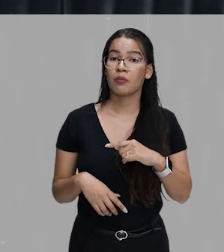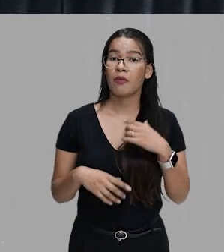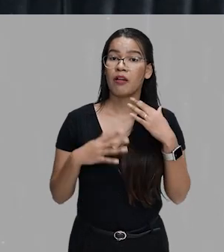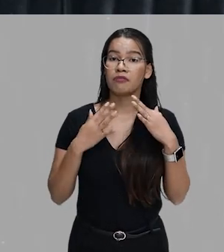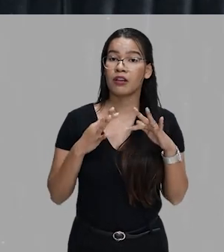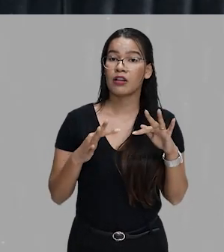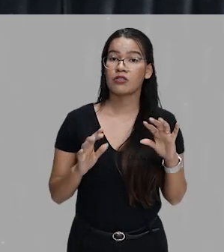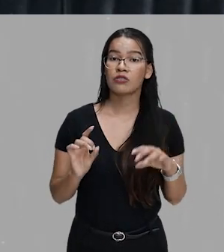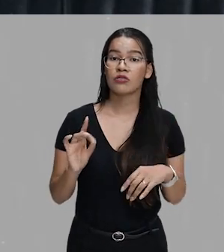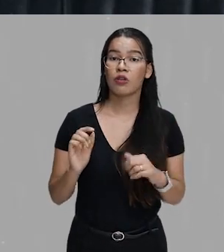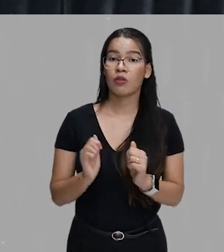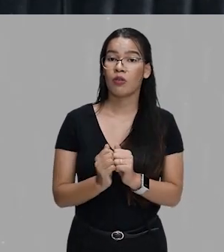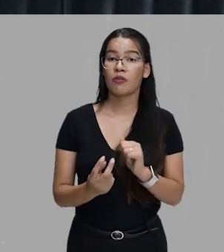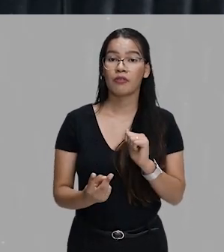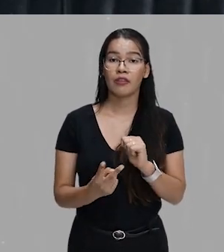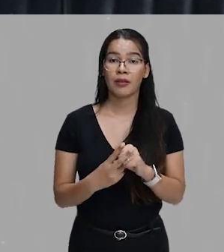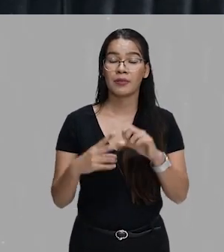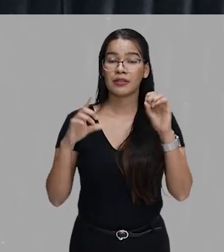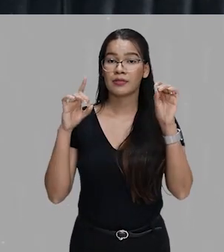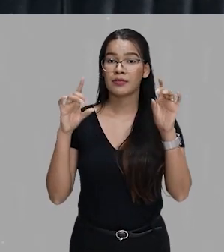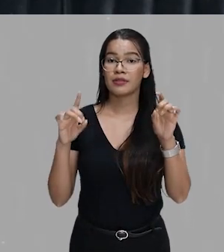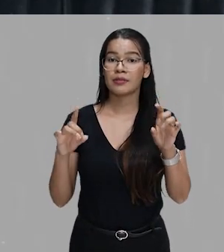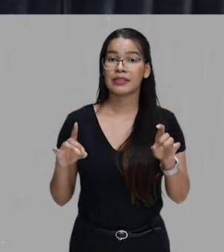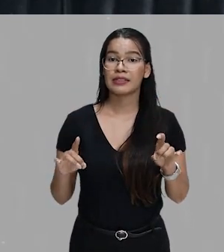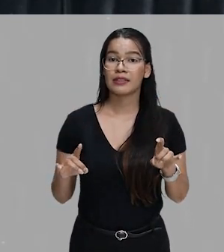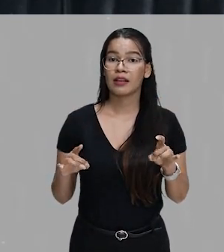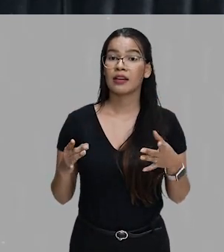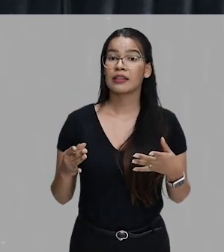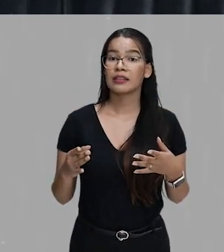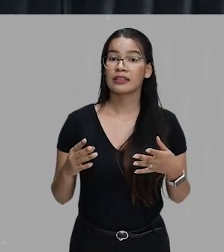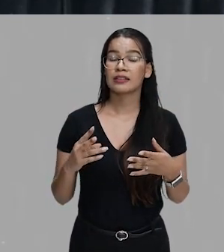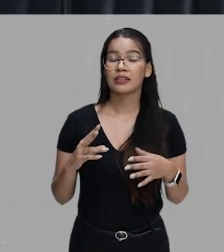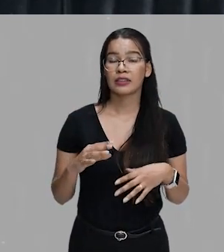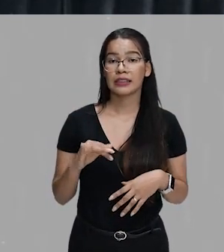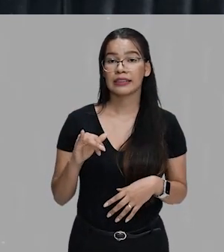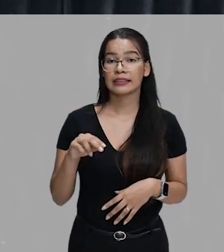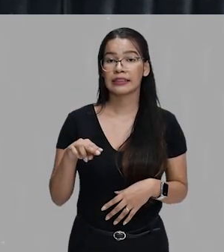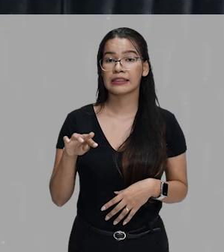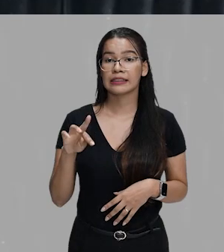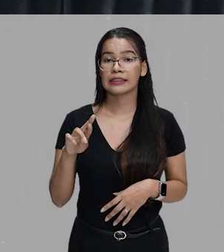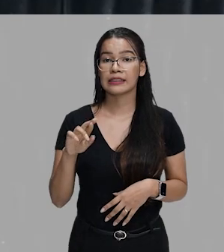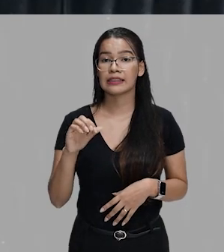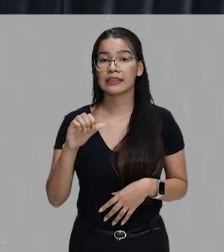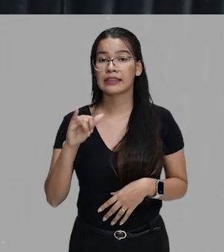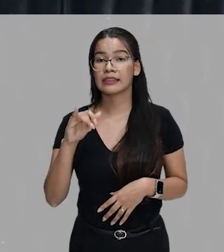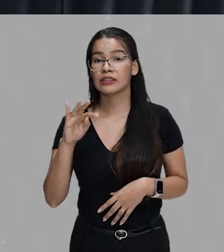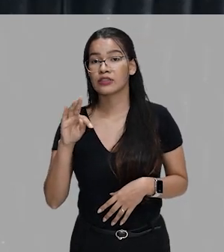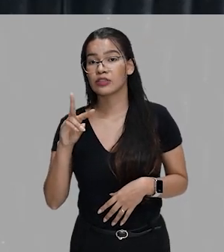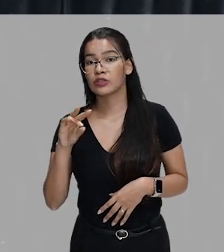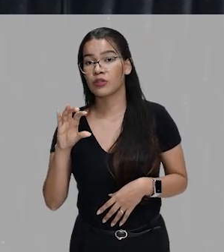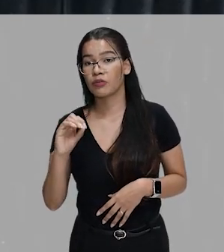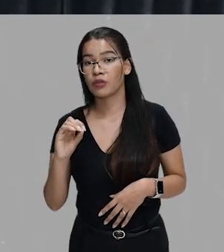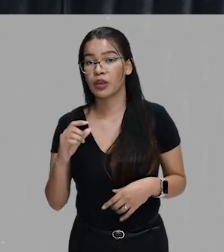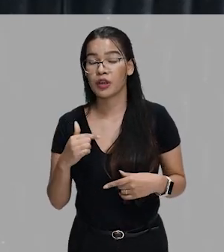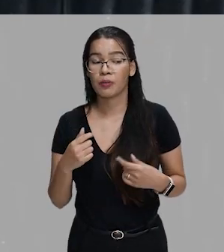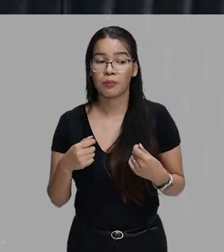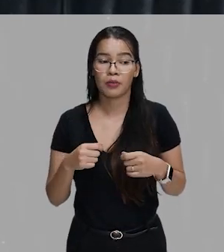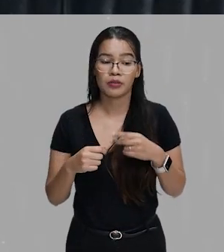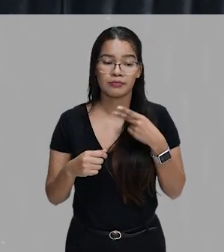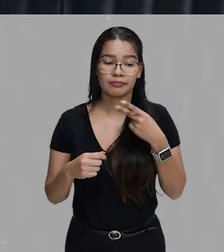verbo, tá? Principalmente se ele for. Principalmente não, ele sendo intransitivo, eu posso dizer. Vi. Eu